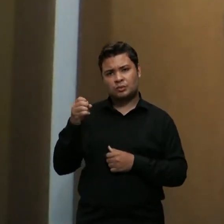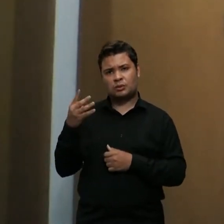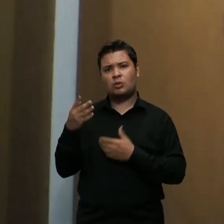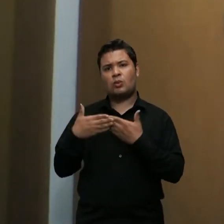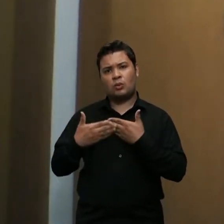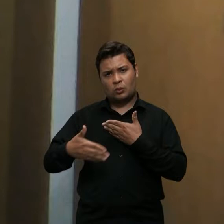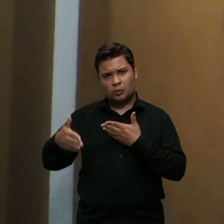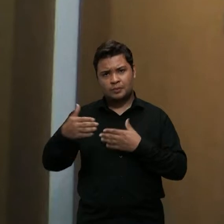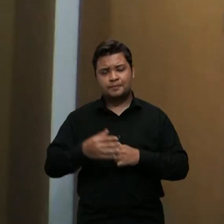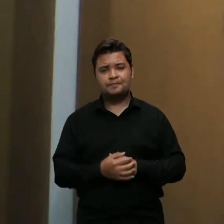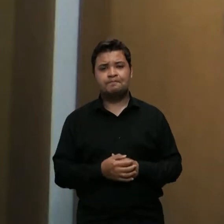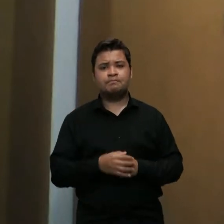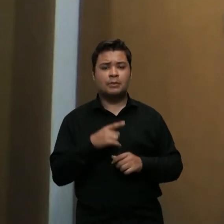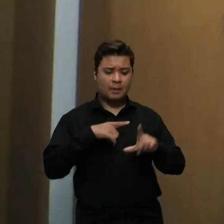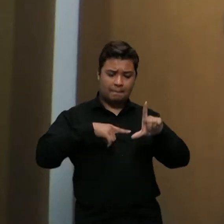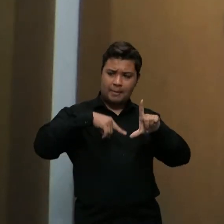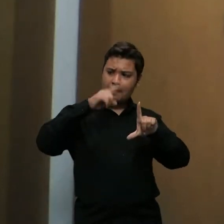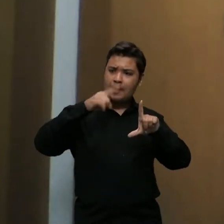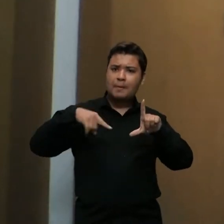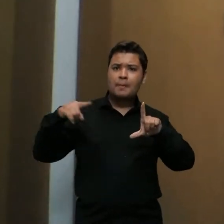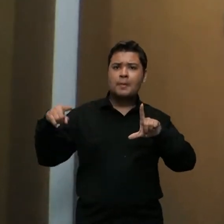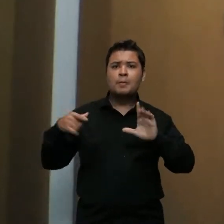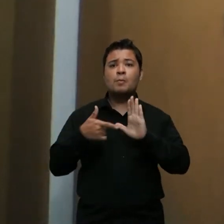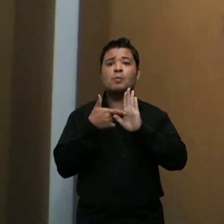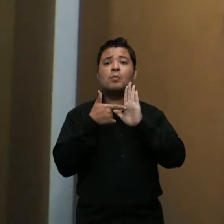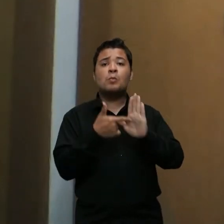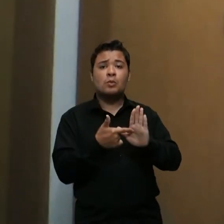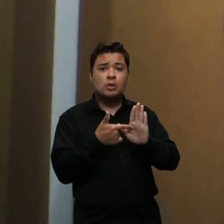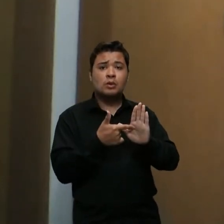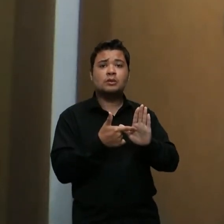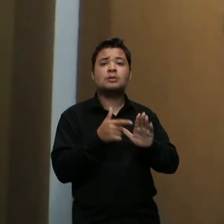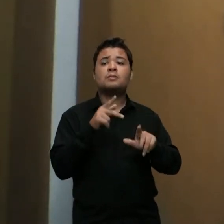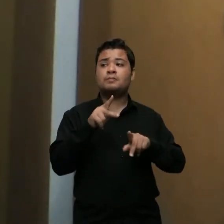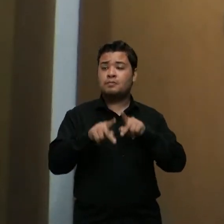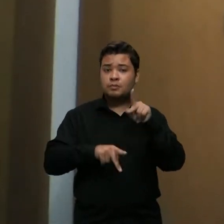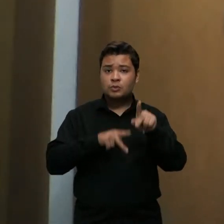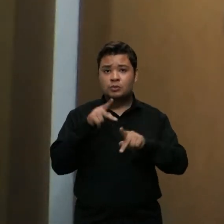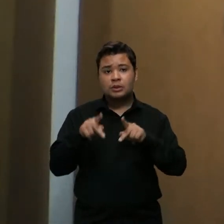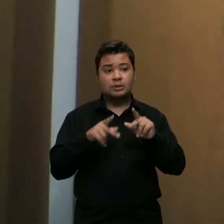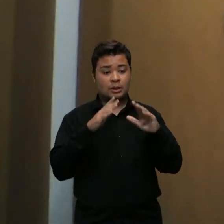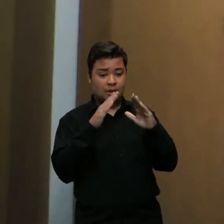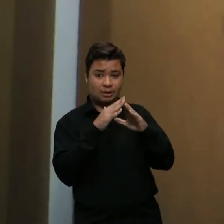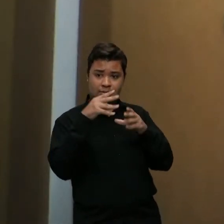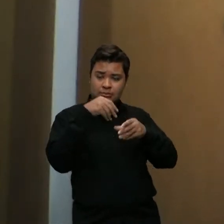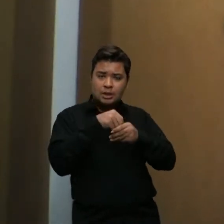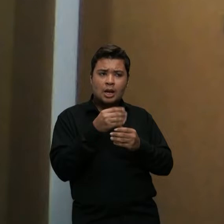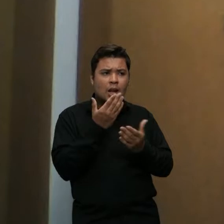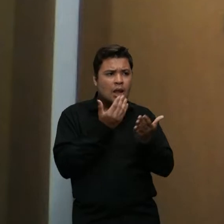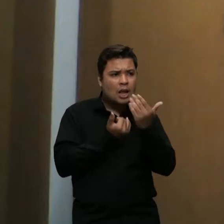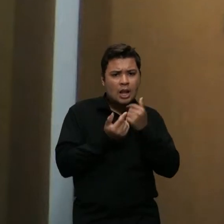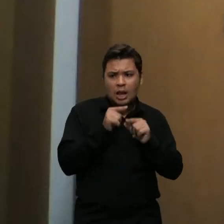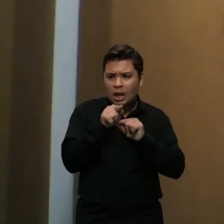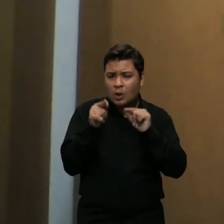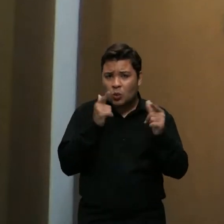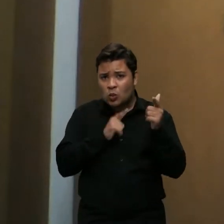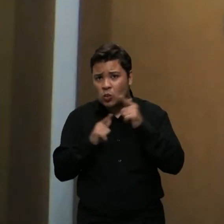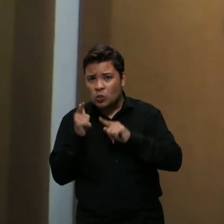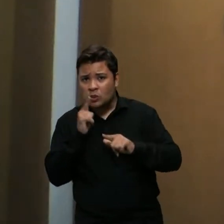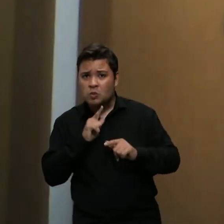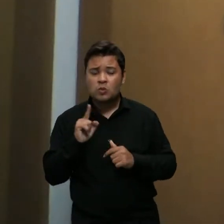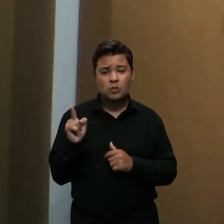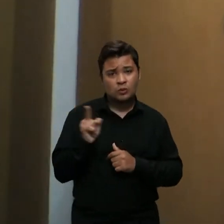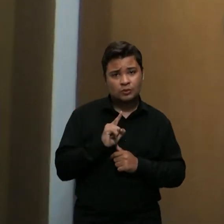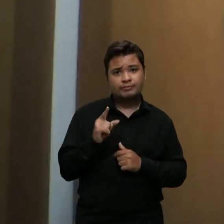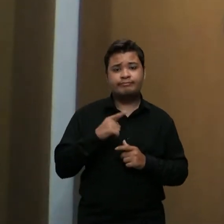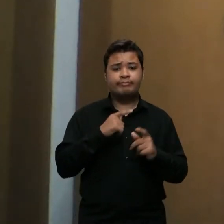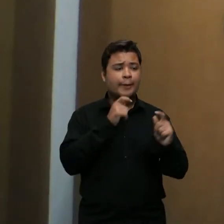essa escala, ela avalia o indicador do acesso ao alimento no domicílio. Então, são entrevistas feitas diretamente para